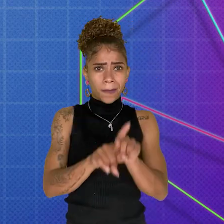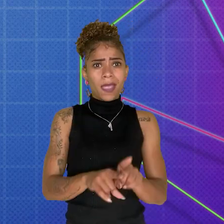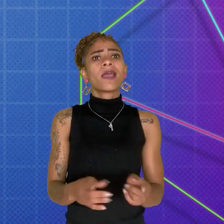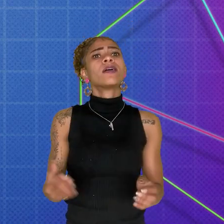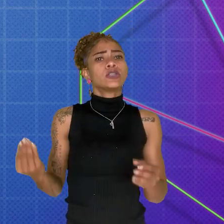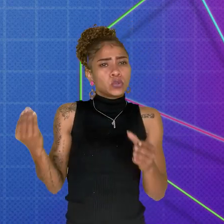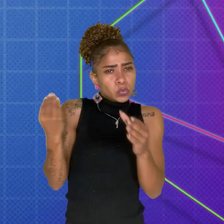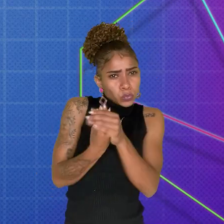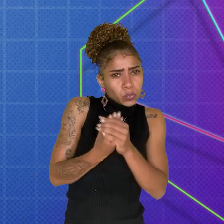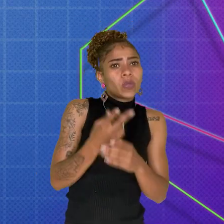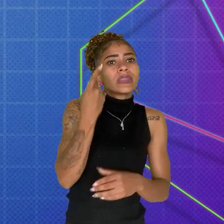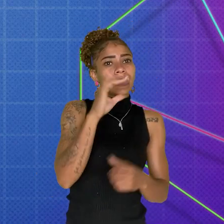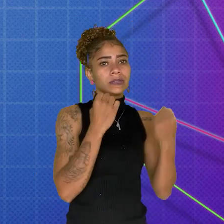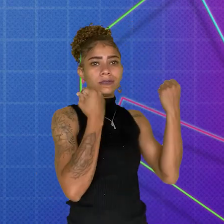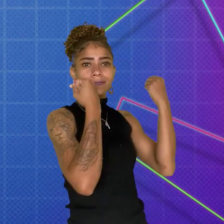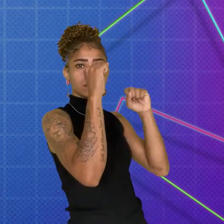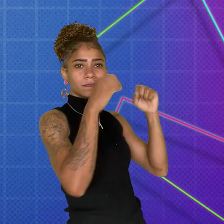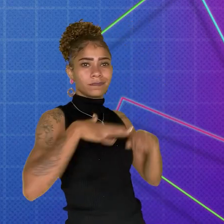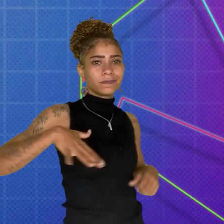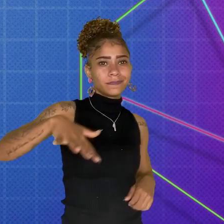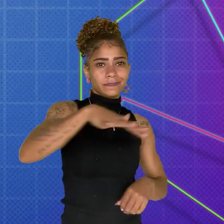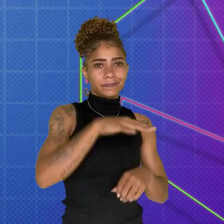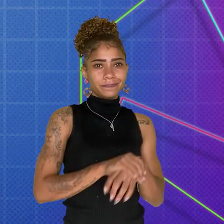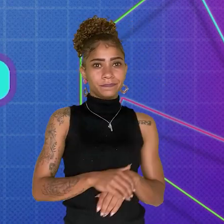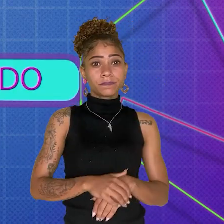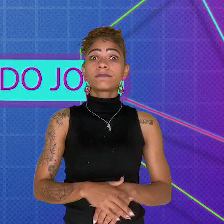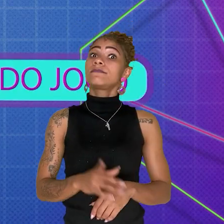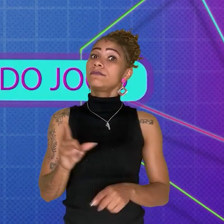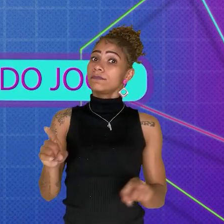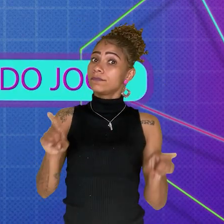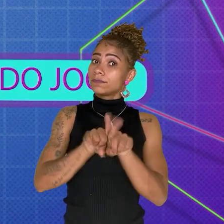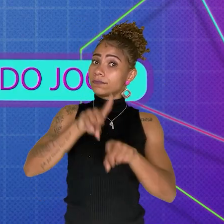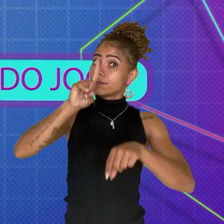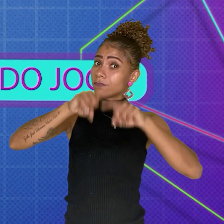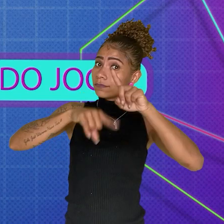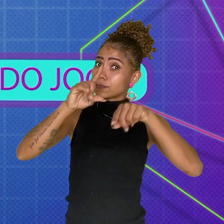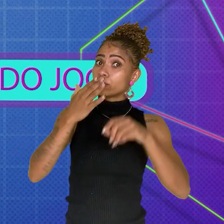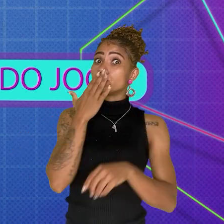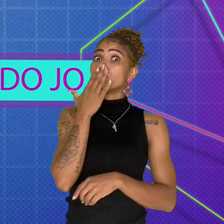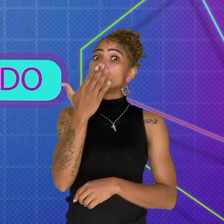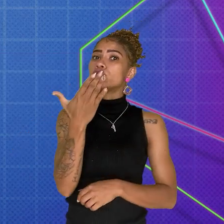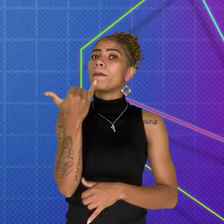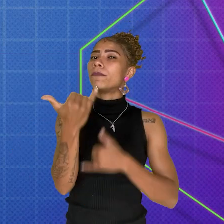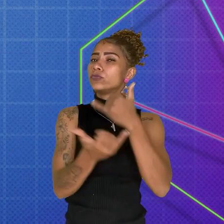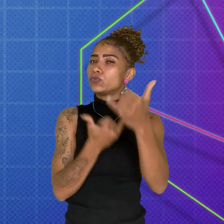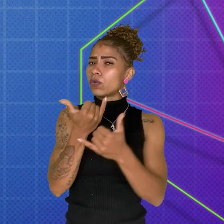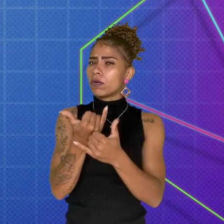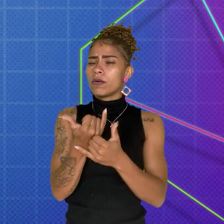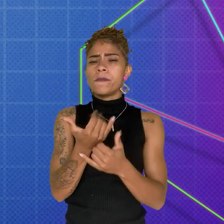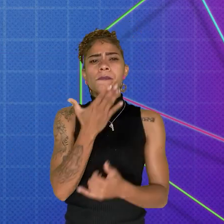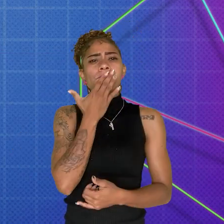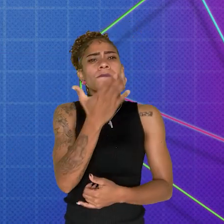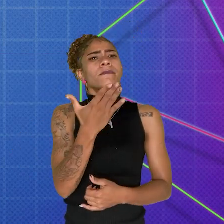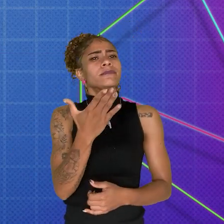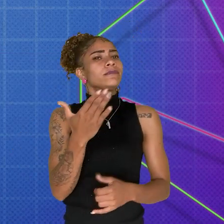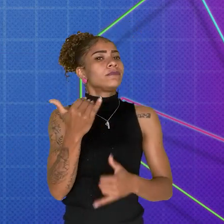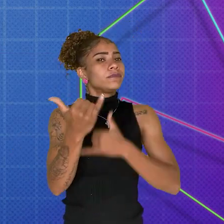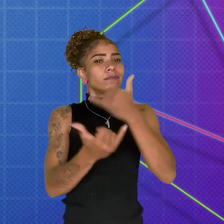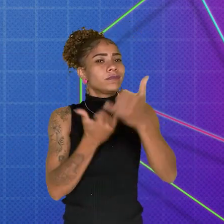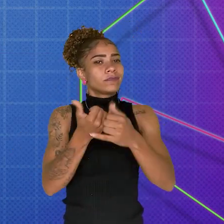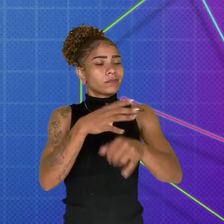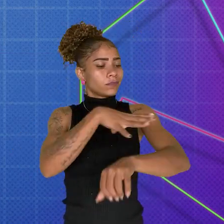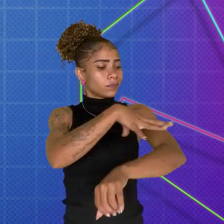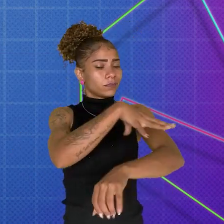que também fizeram impacto nessa indústria. Instrumentos alinhados ao gênero do jogo. Quando se trata de jogos